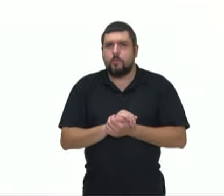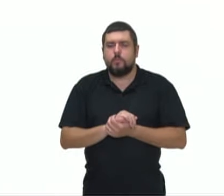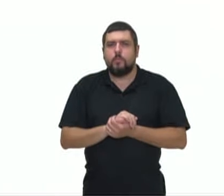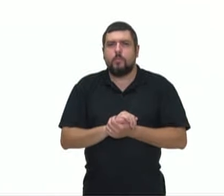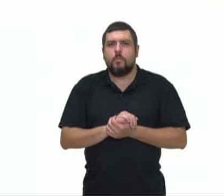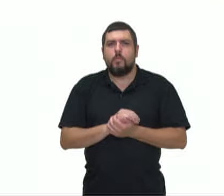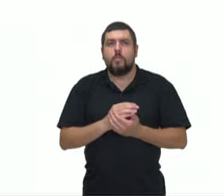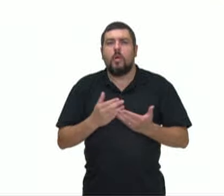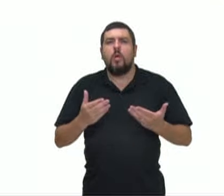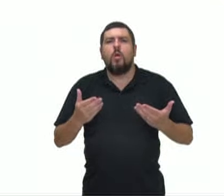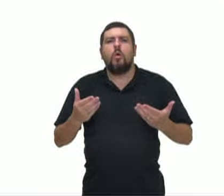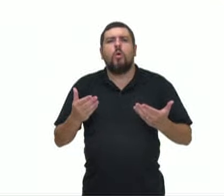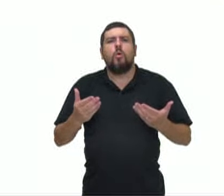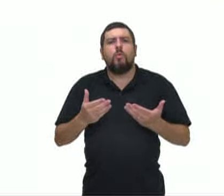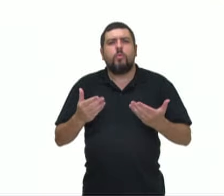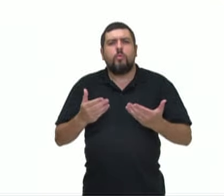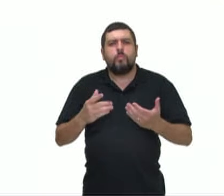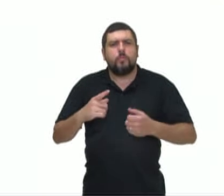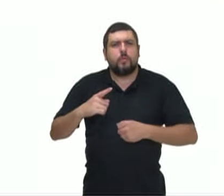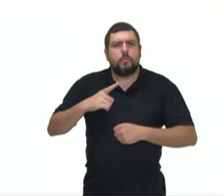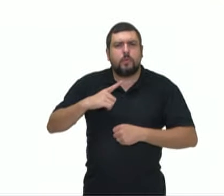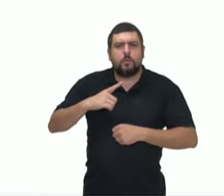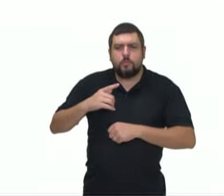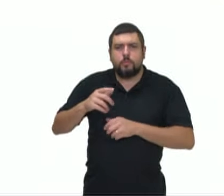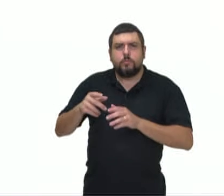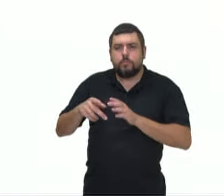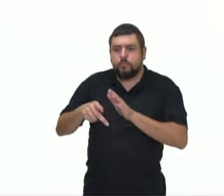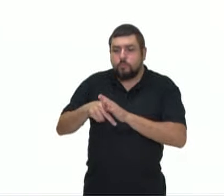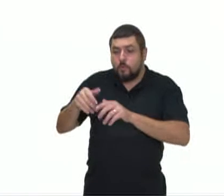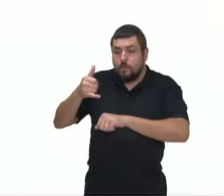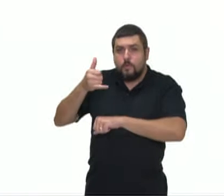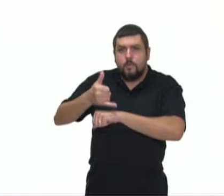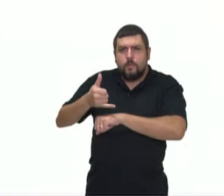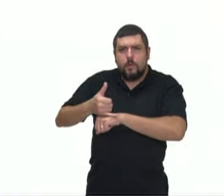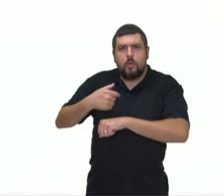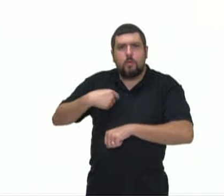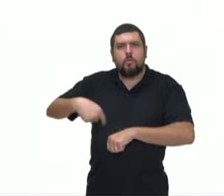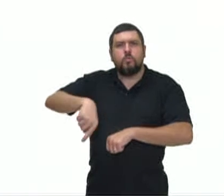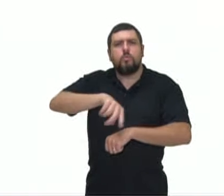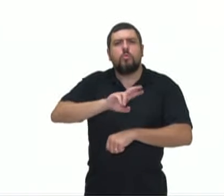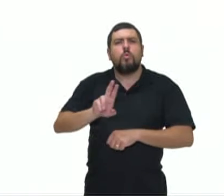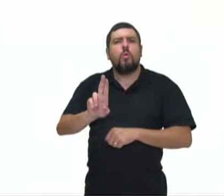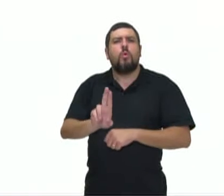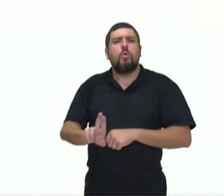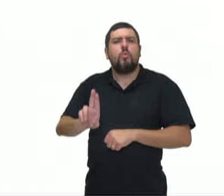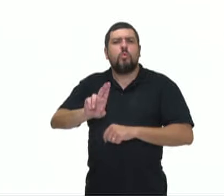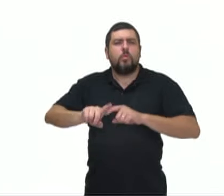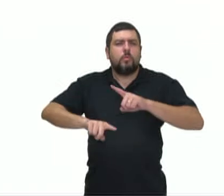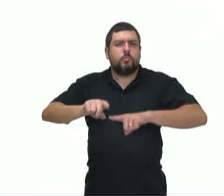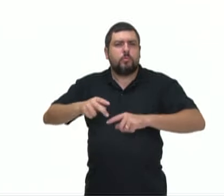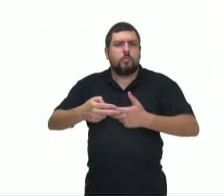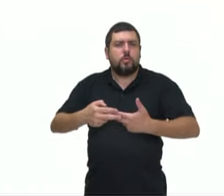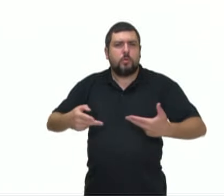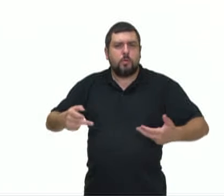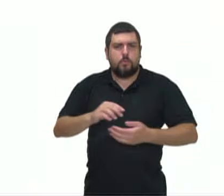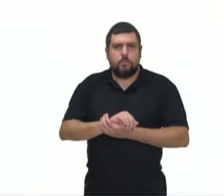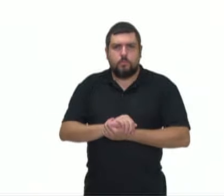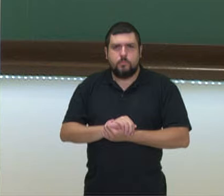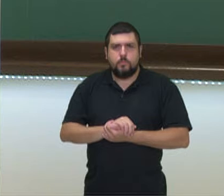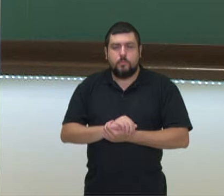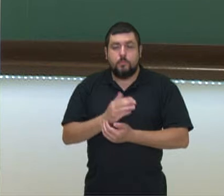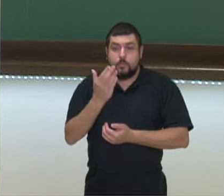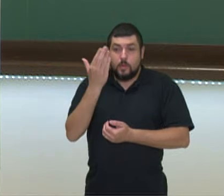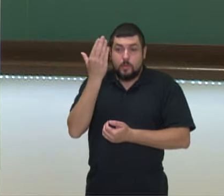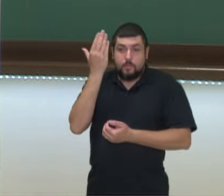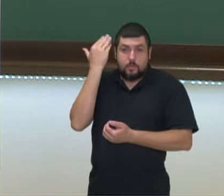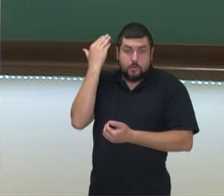metal a gente utiliza no nosso dia a dia, né? Quando o homem desenvolveu, né, dominou a técnica da metalurgia,